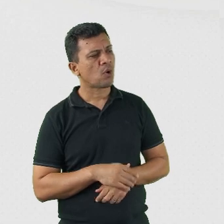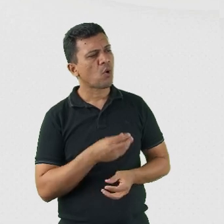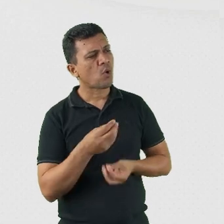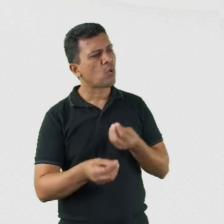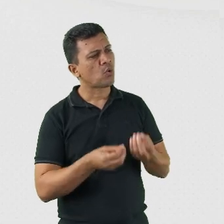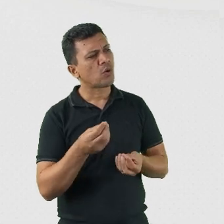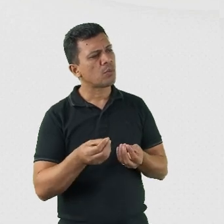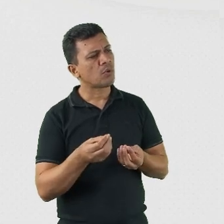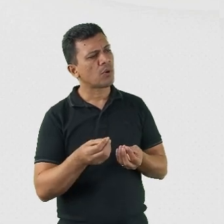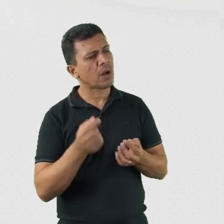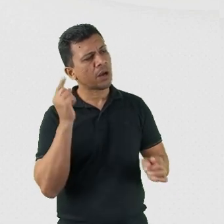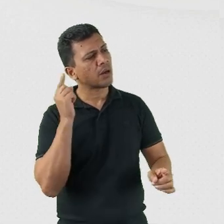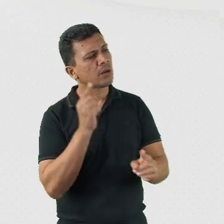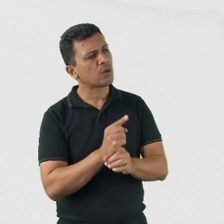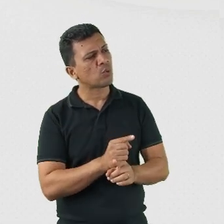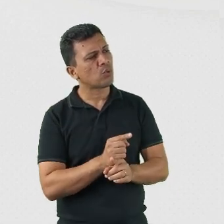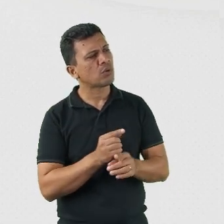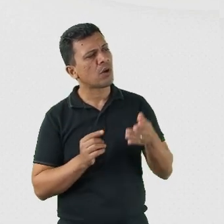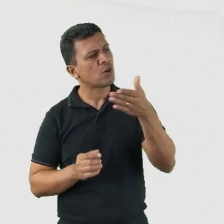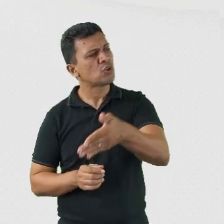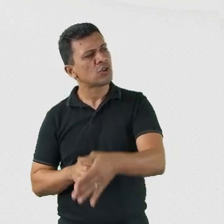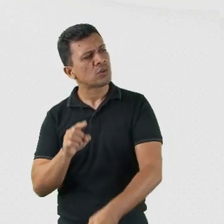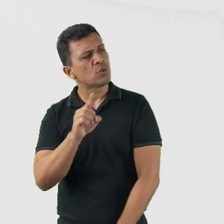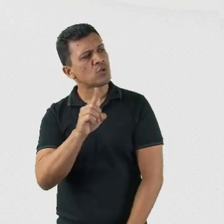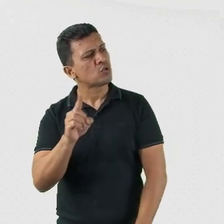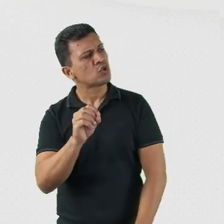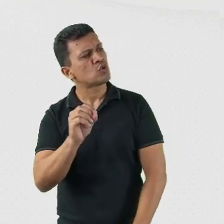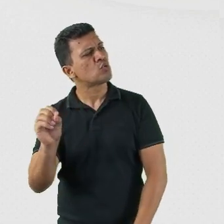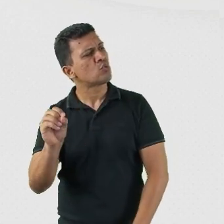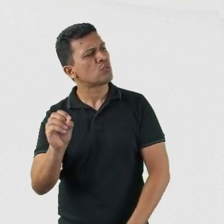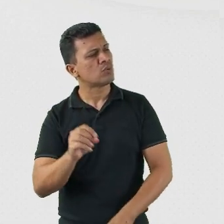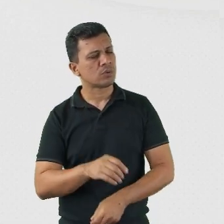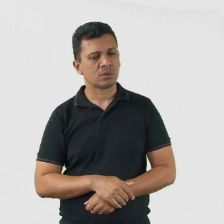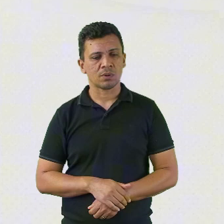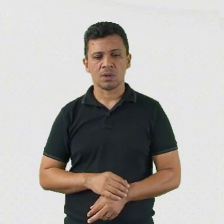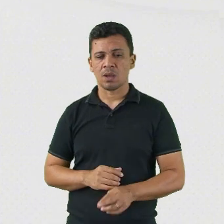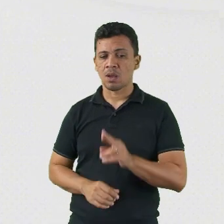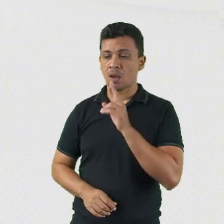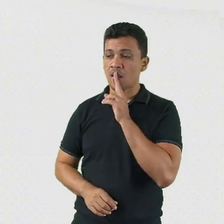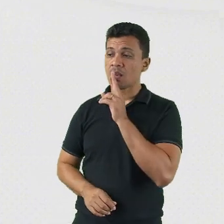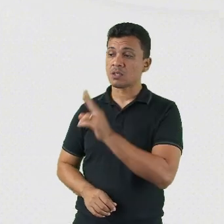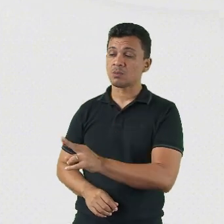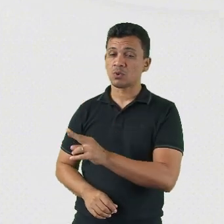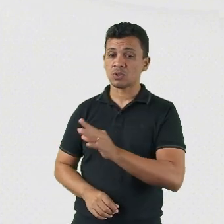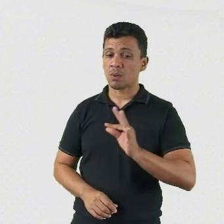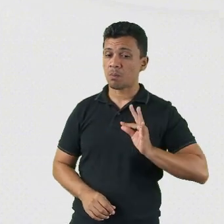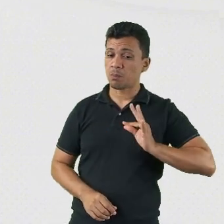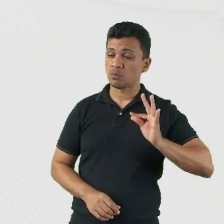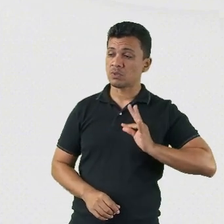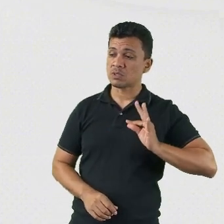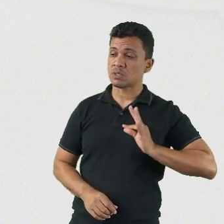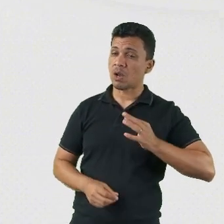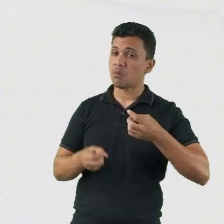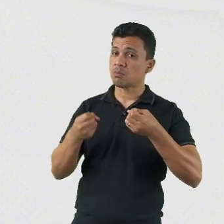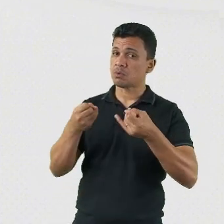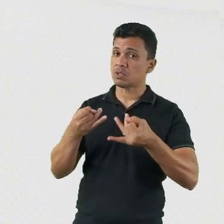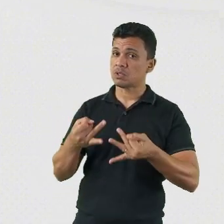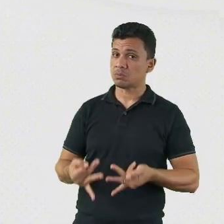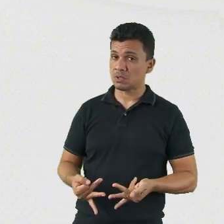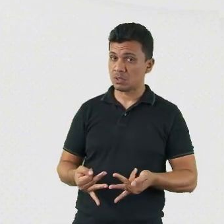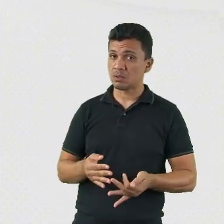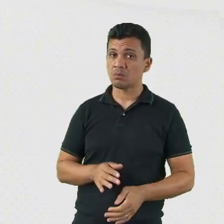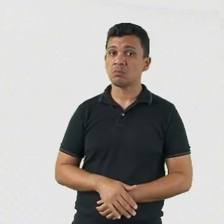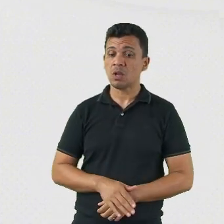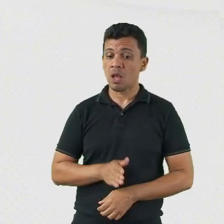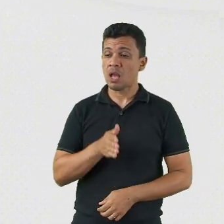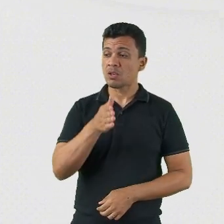que eu chego no zoológico? E a resposta, aí você vê o policial explicando e dando as